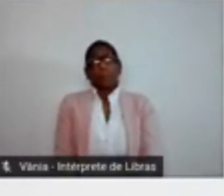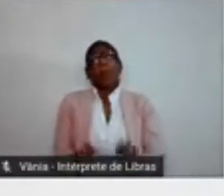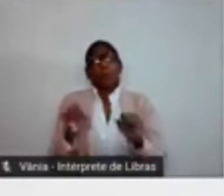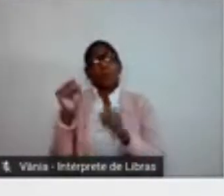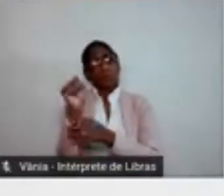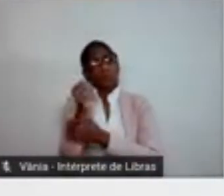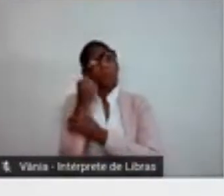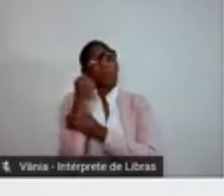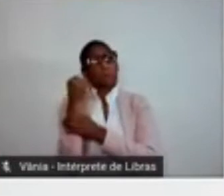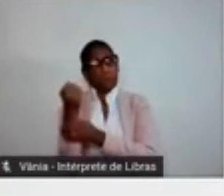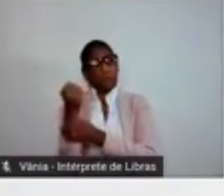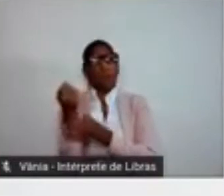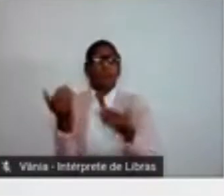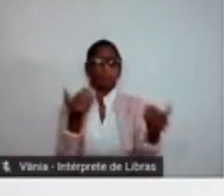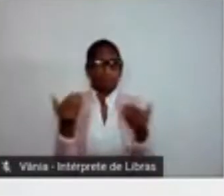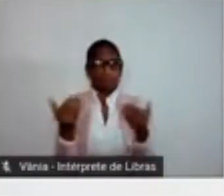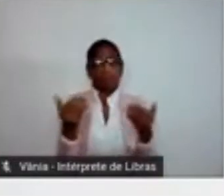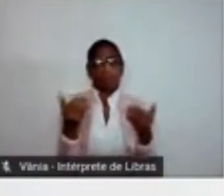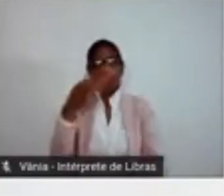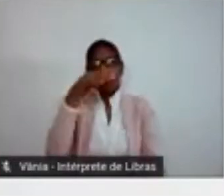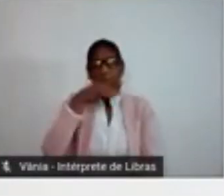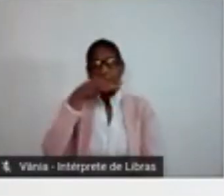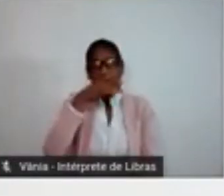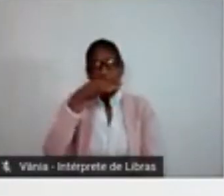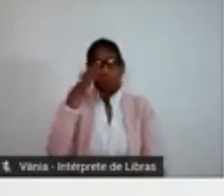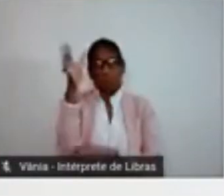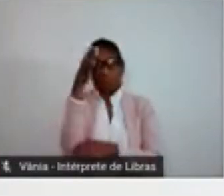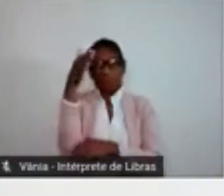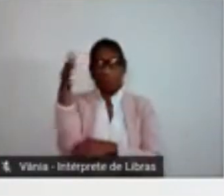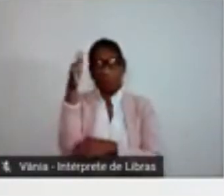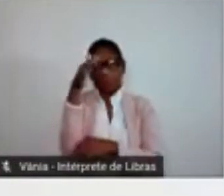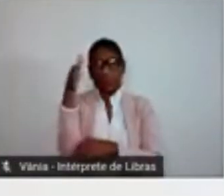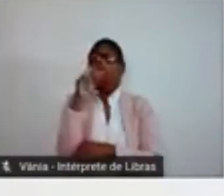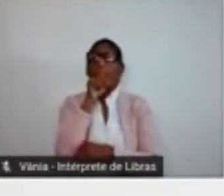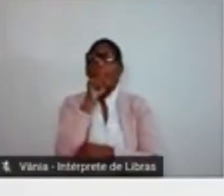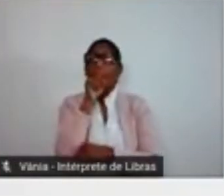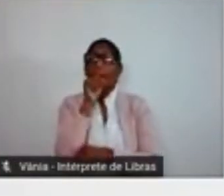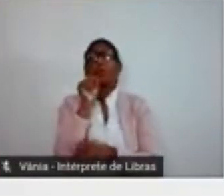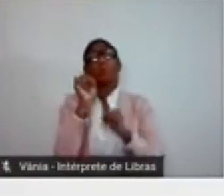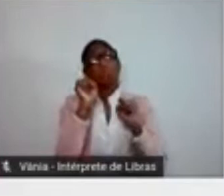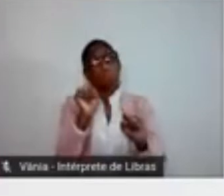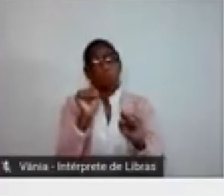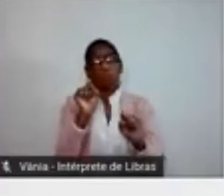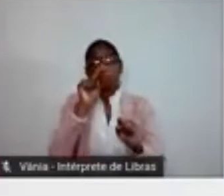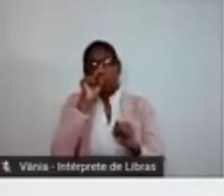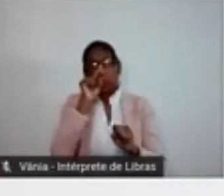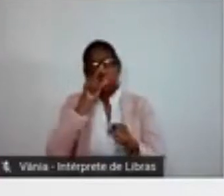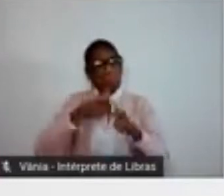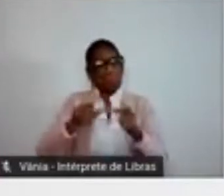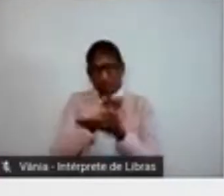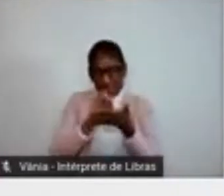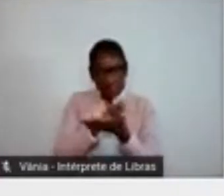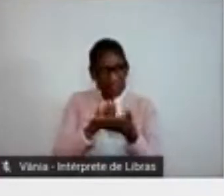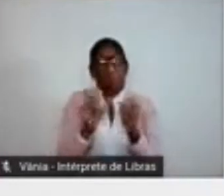possa estabelecer para a região da Serra Gaúcha os protocolos da bandeira laranja sem ofertar riscos